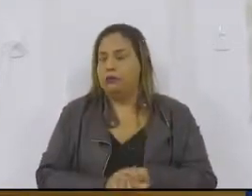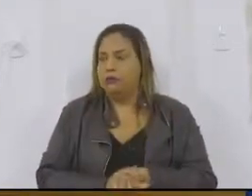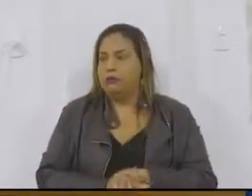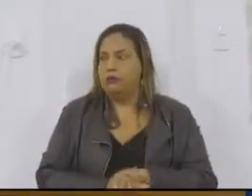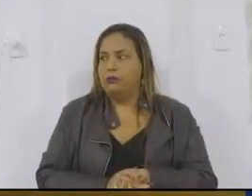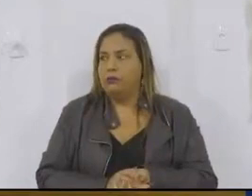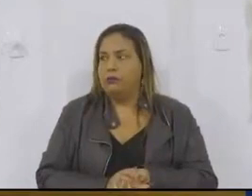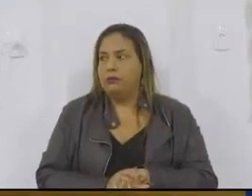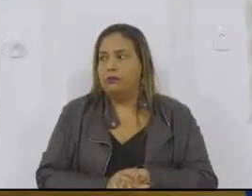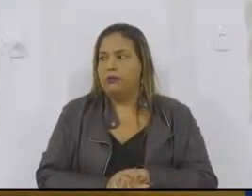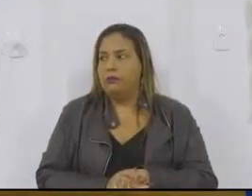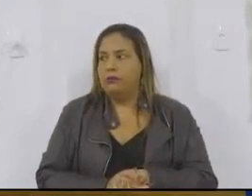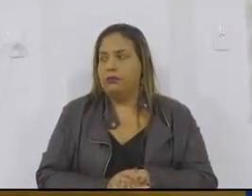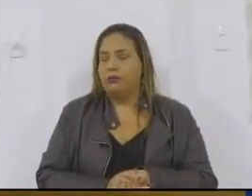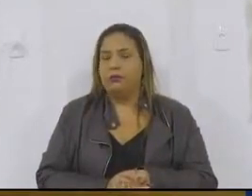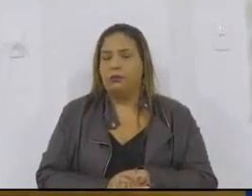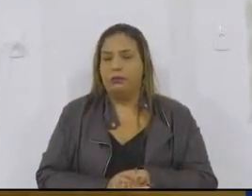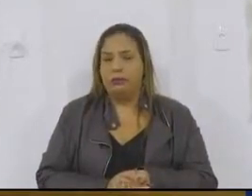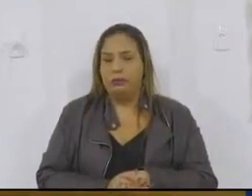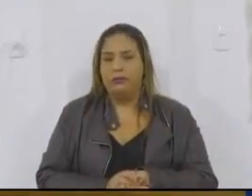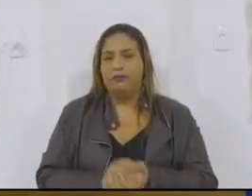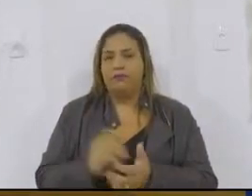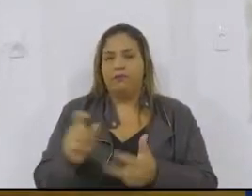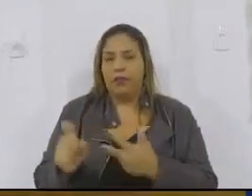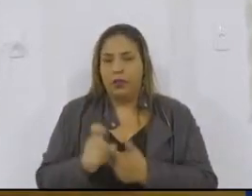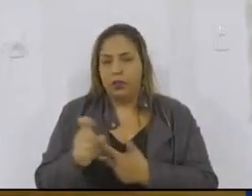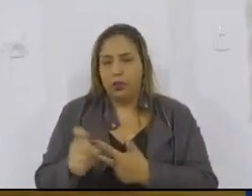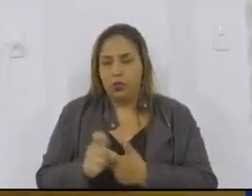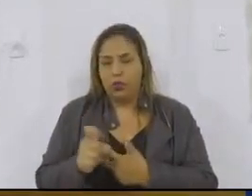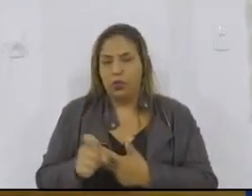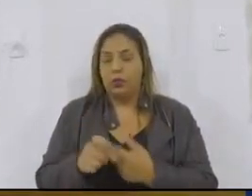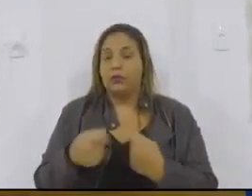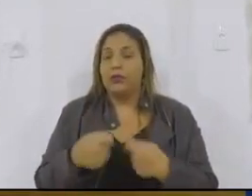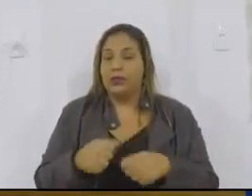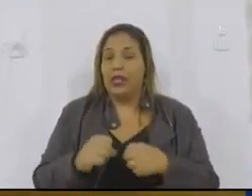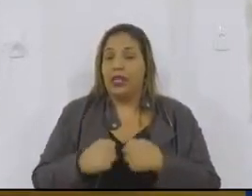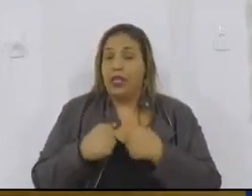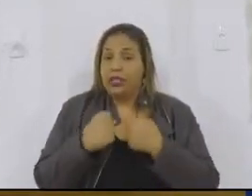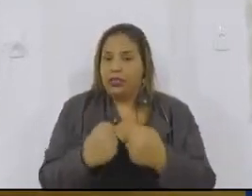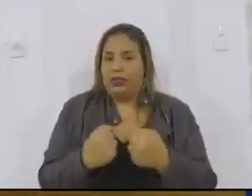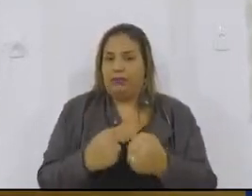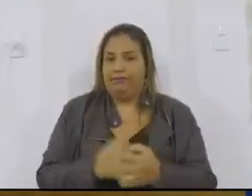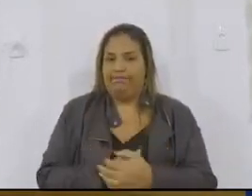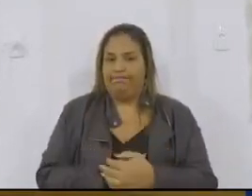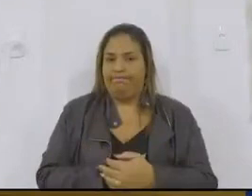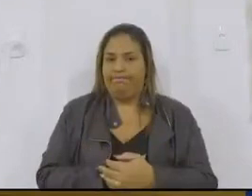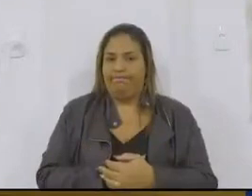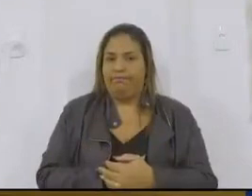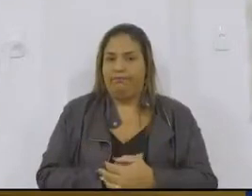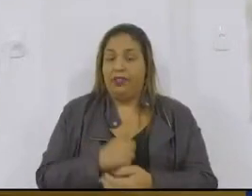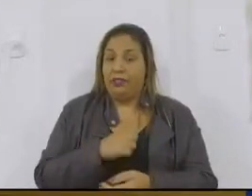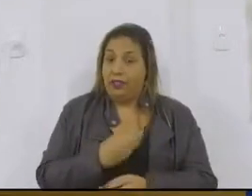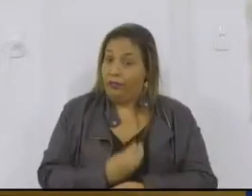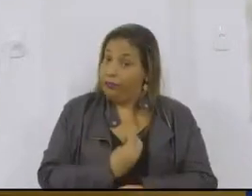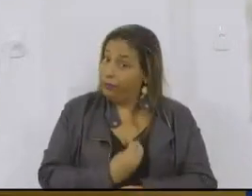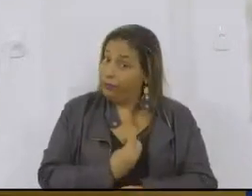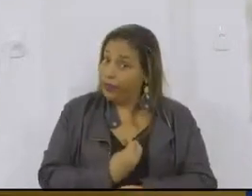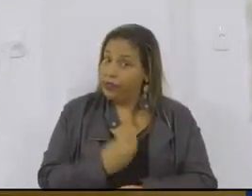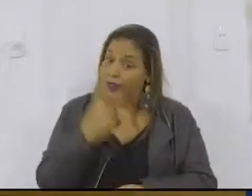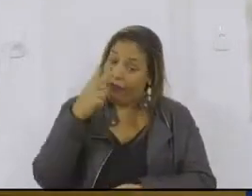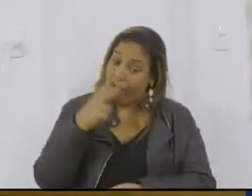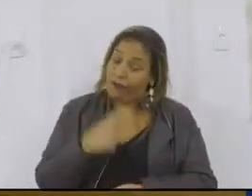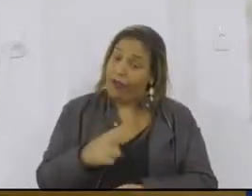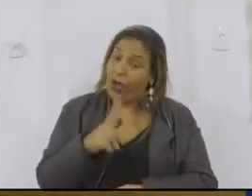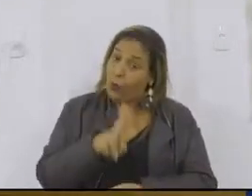Então, o poder público tem que agir, tem que estar presente nesses lugares, com